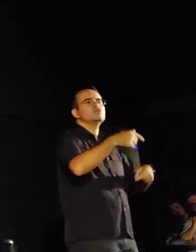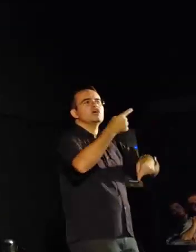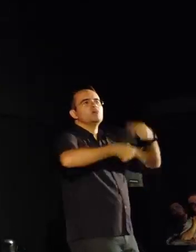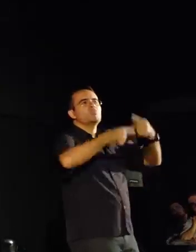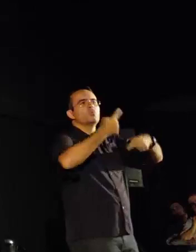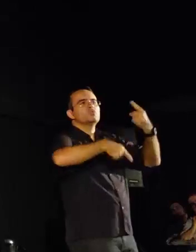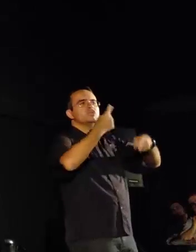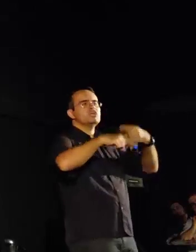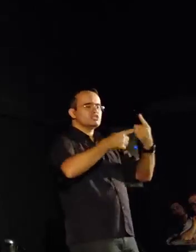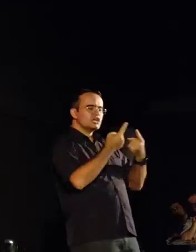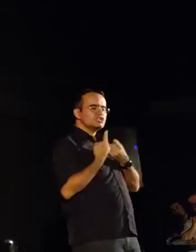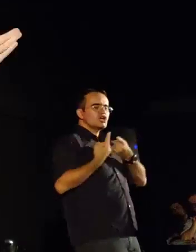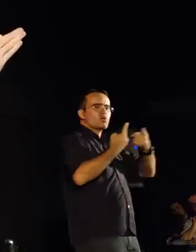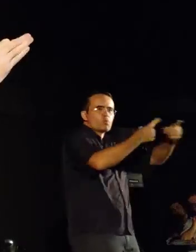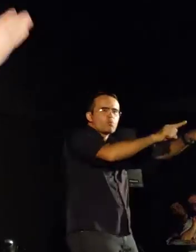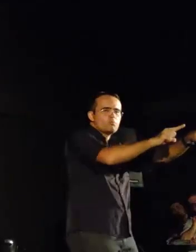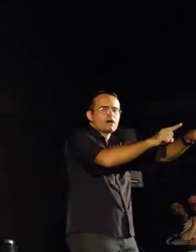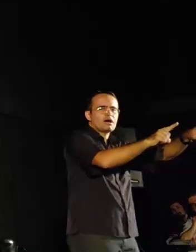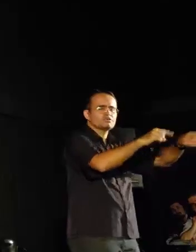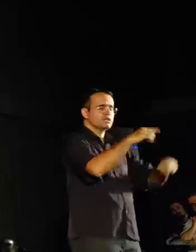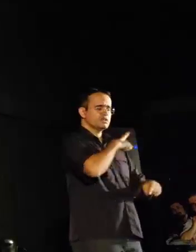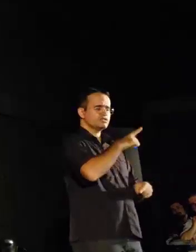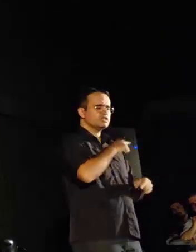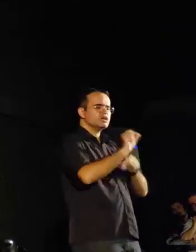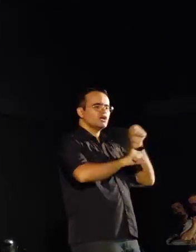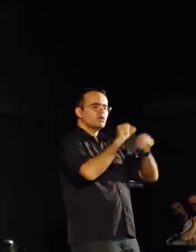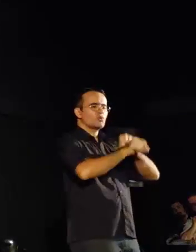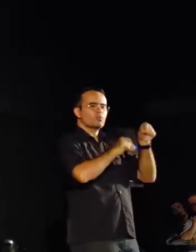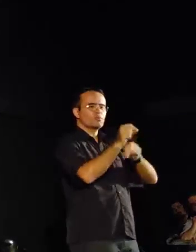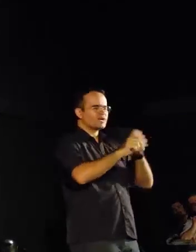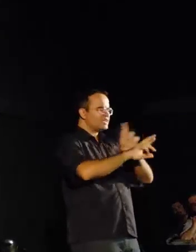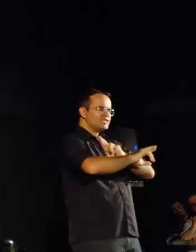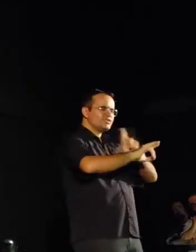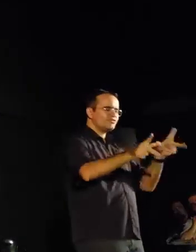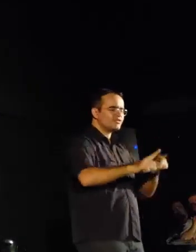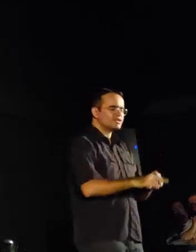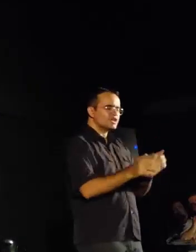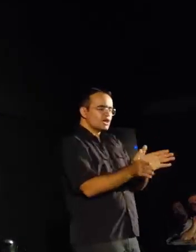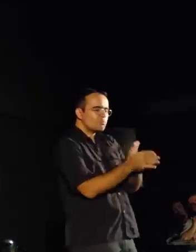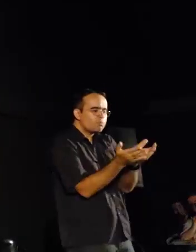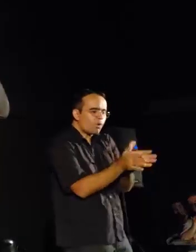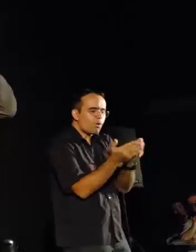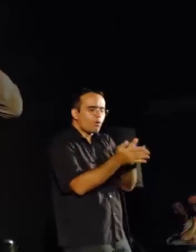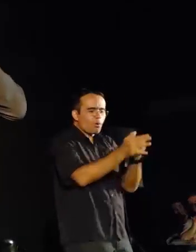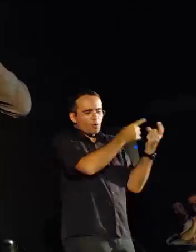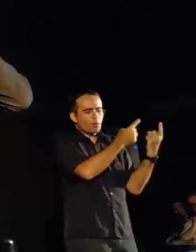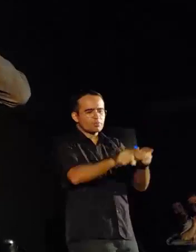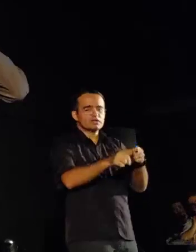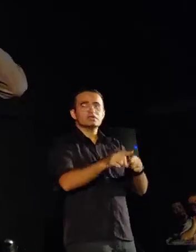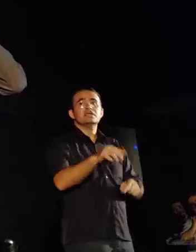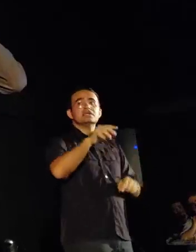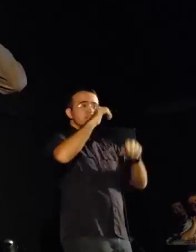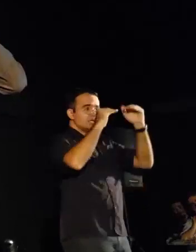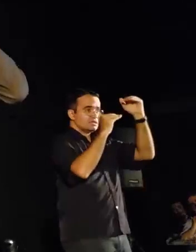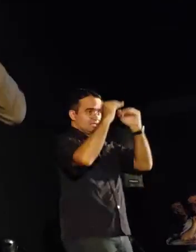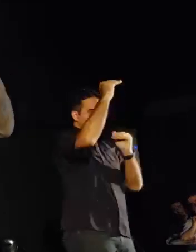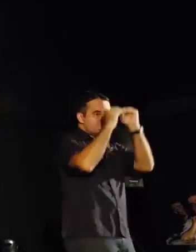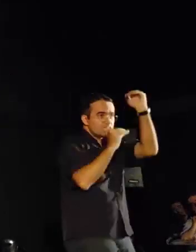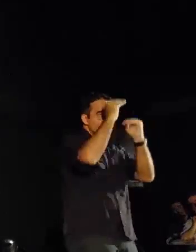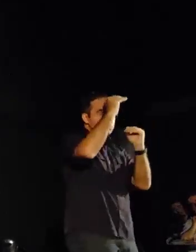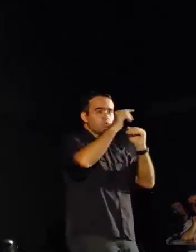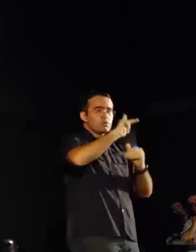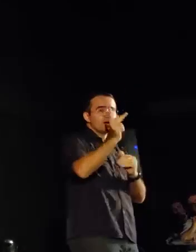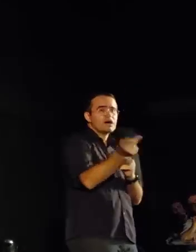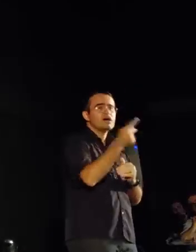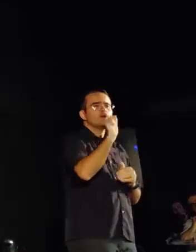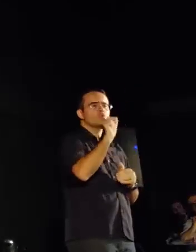houve políticas de capitalização dos pobres, o que é uma coisa completamente diferente. Uma política de combate à desigualdade é isso aqui, ó.